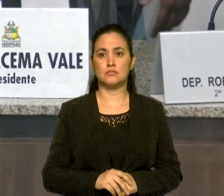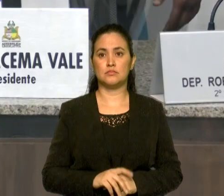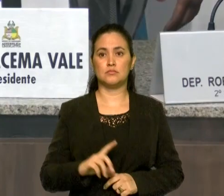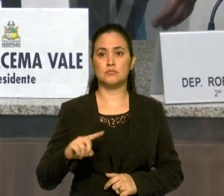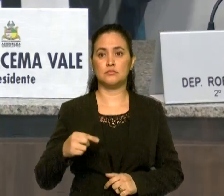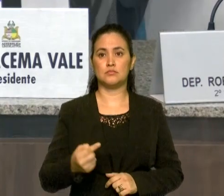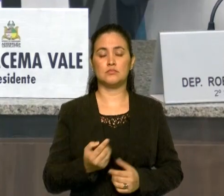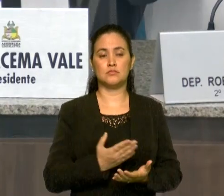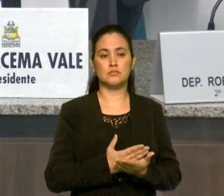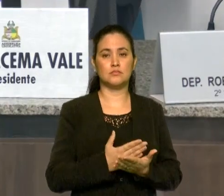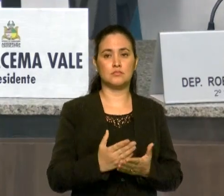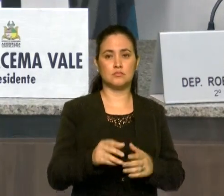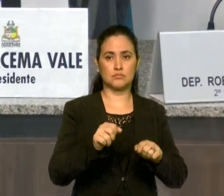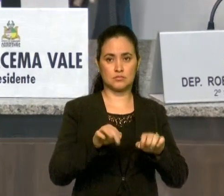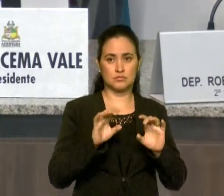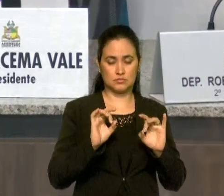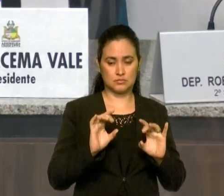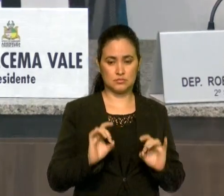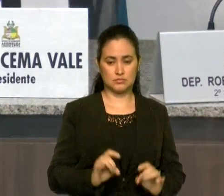solene. Deixa eu ver aqui.